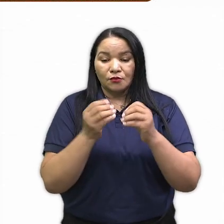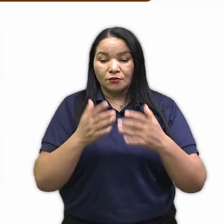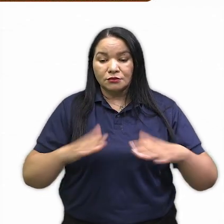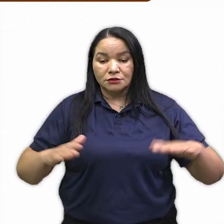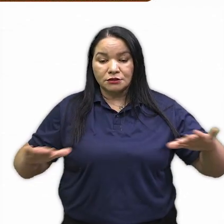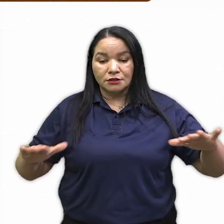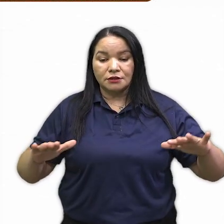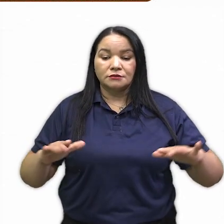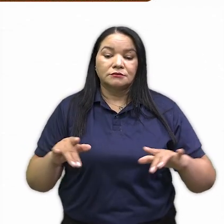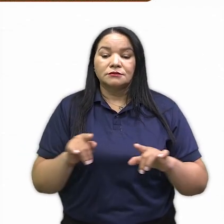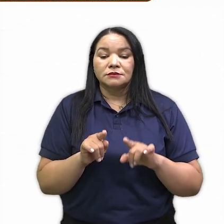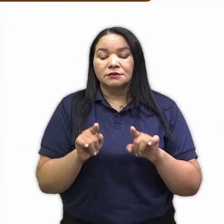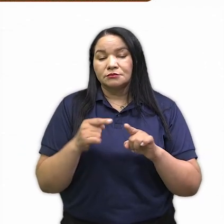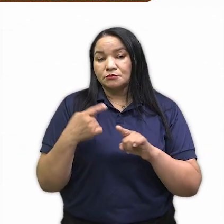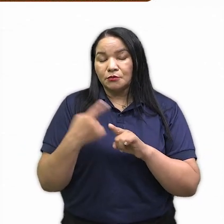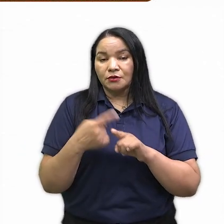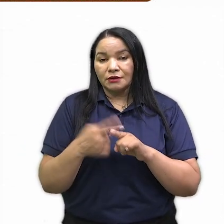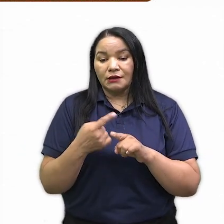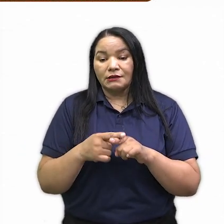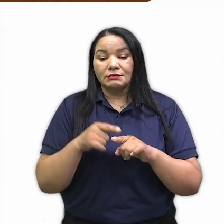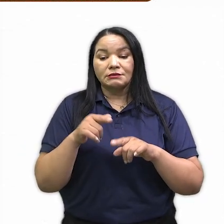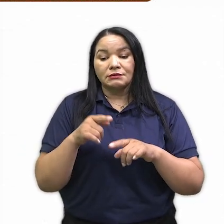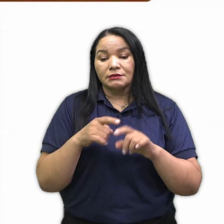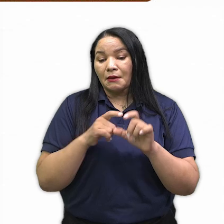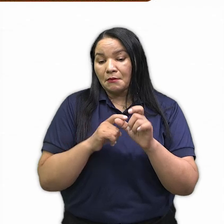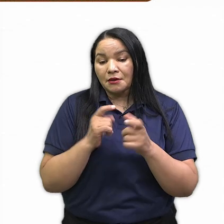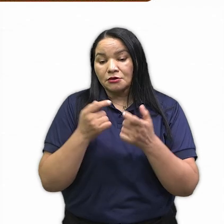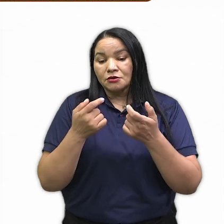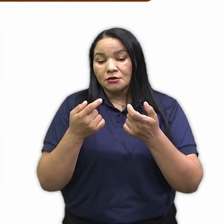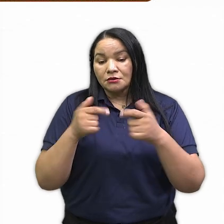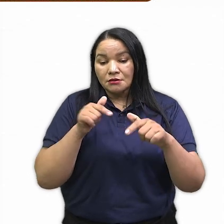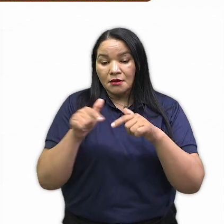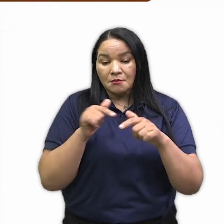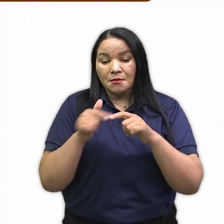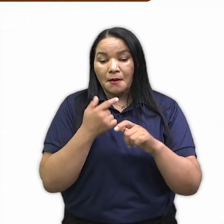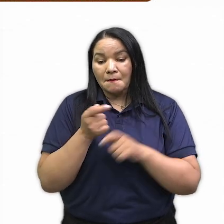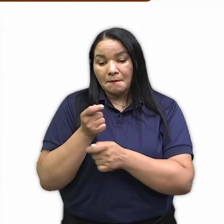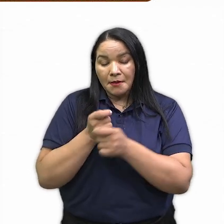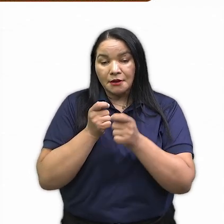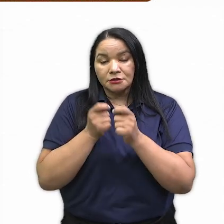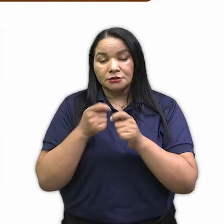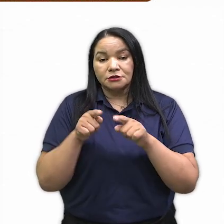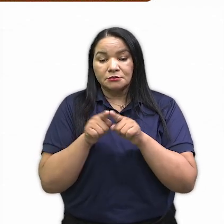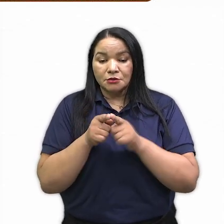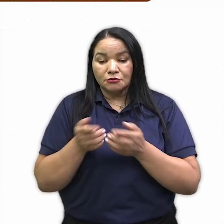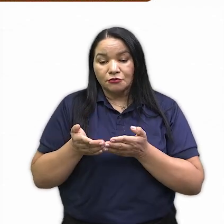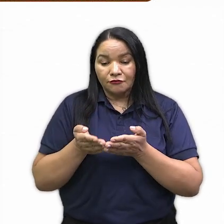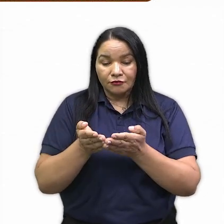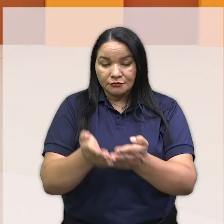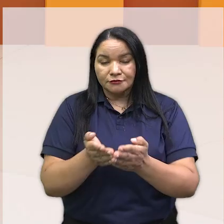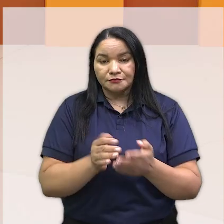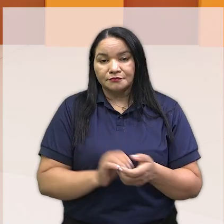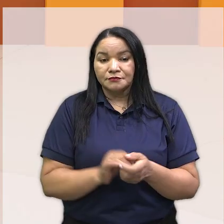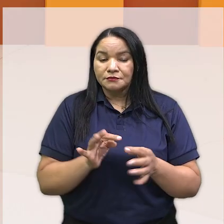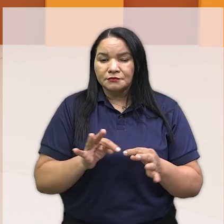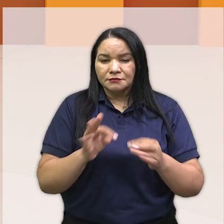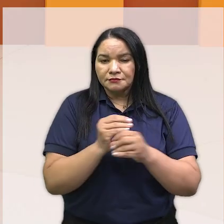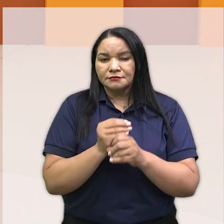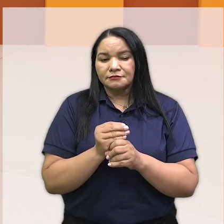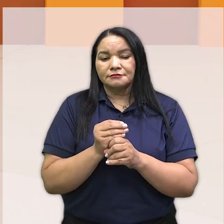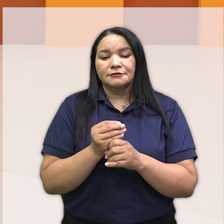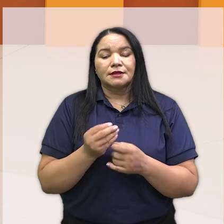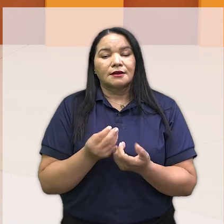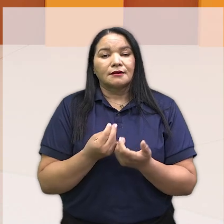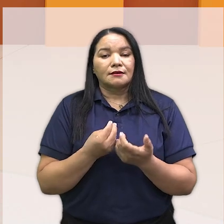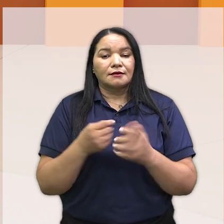oceano, onde eles dependem da pesca e da navegação. E tudo isso, gente, então